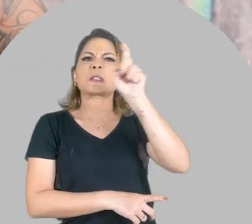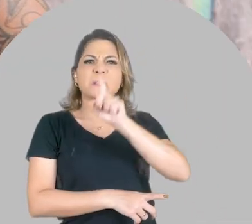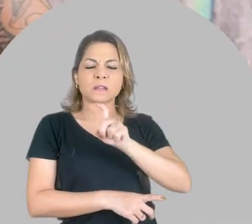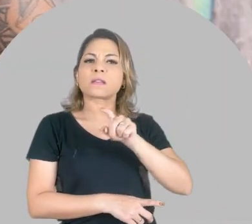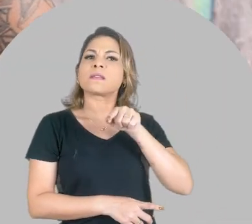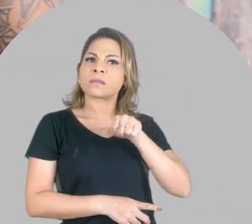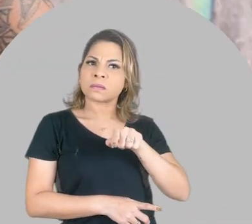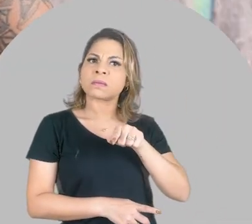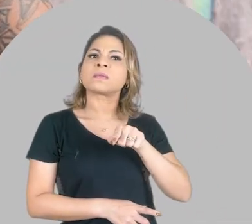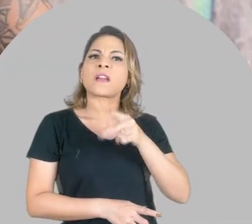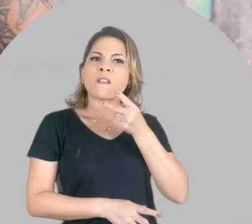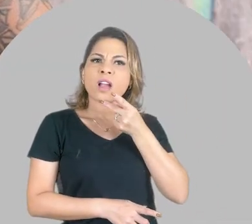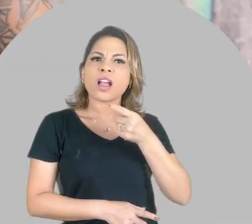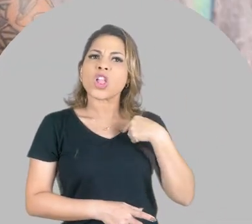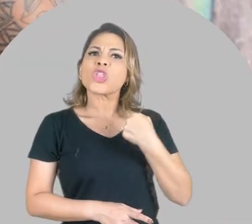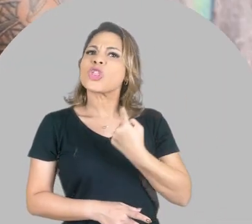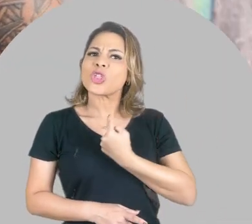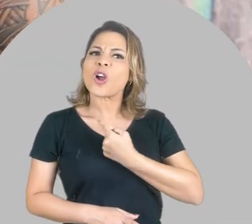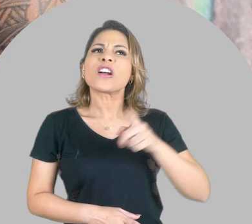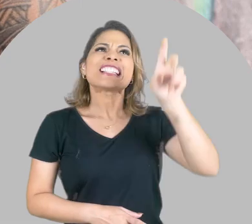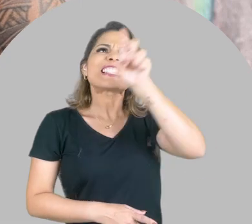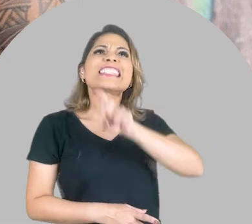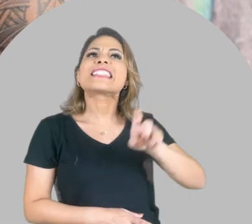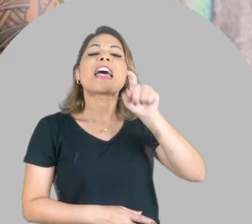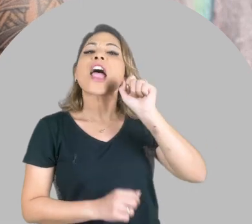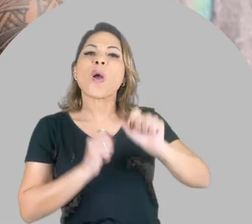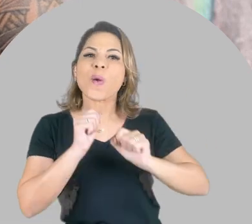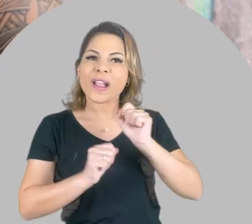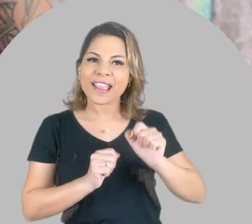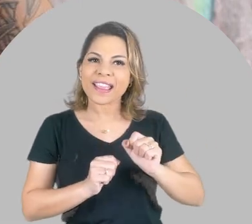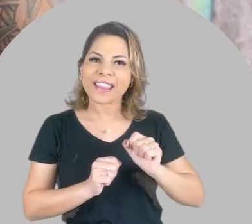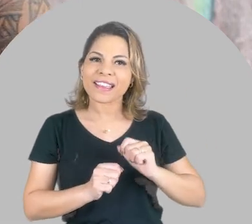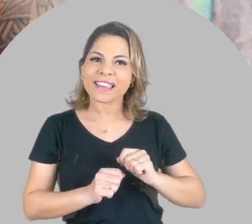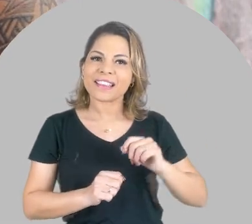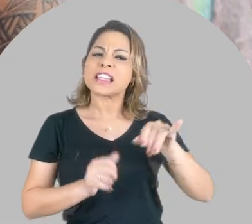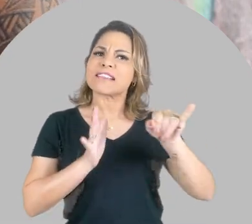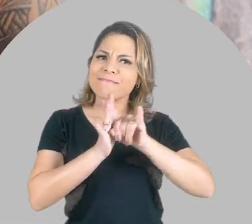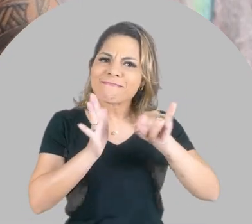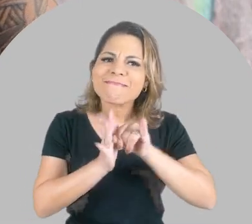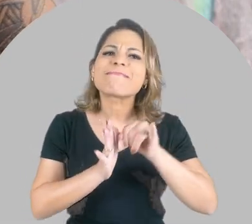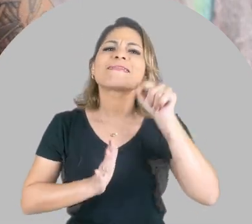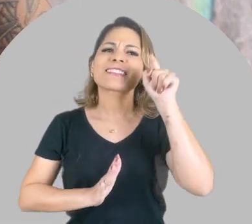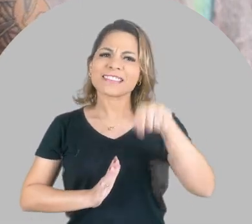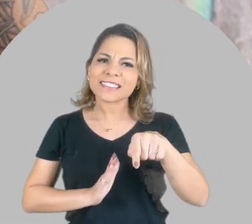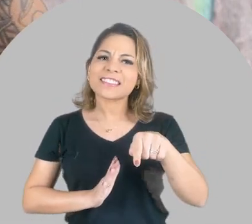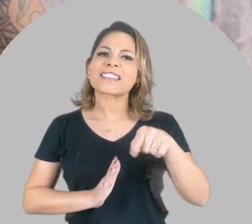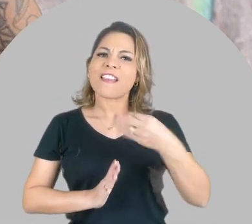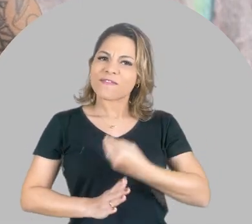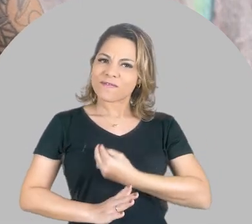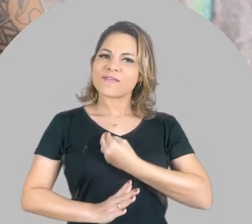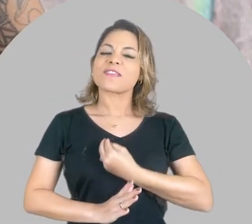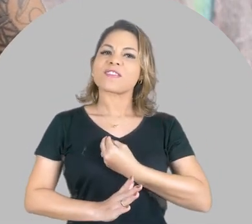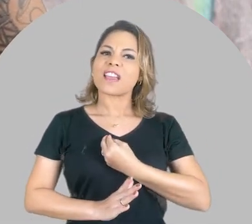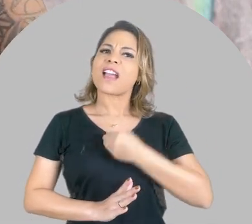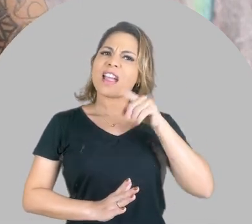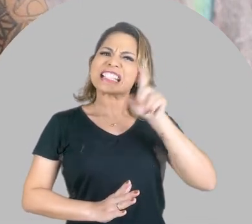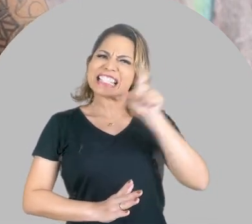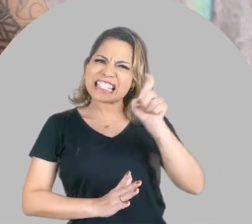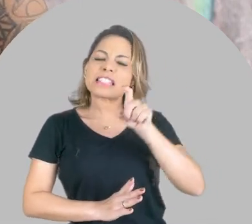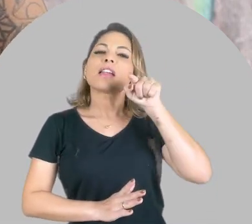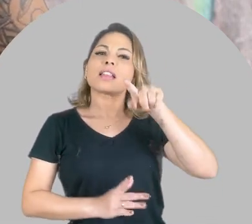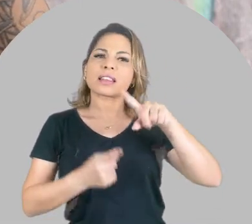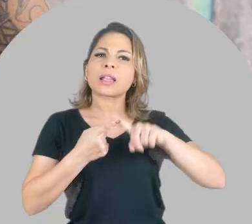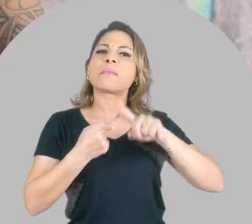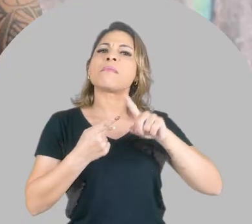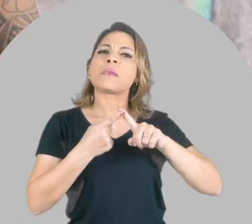grafite. E pra nós, grafite é o quê? É a questão de identidade, né, de vivência. Então o picho